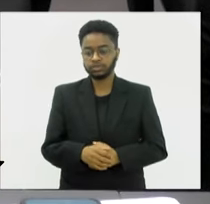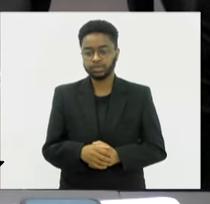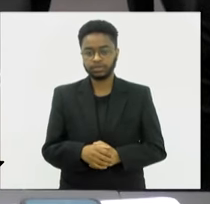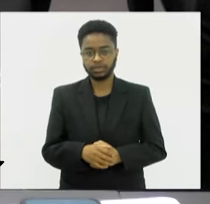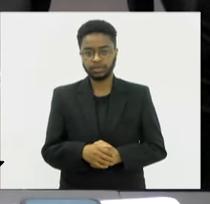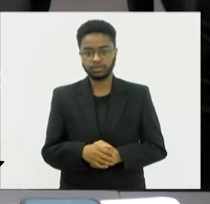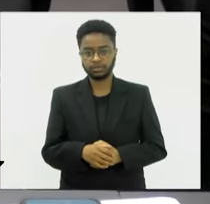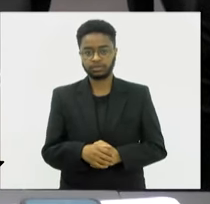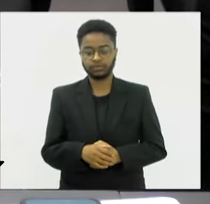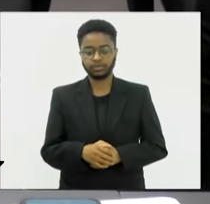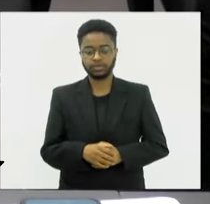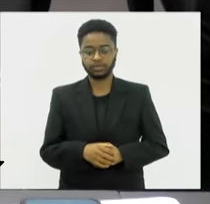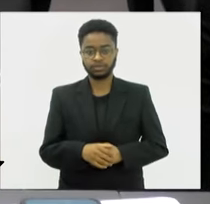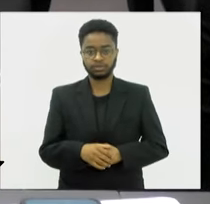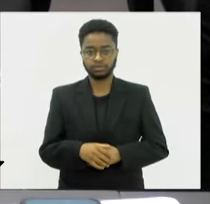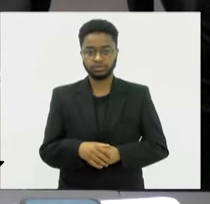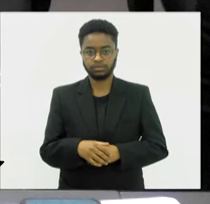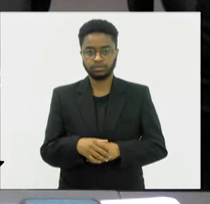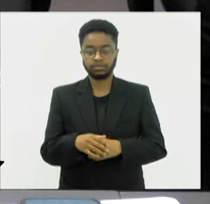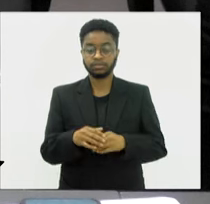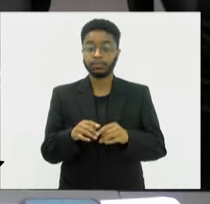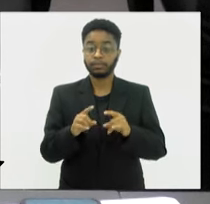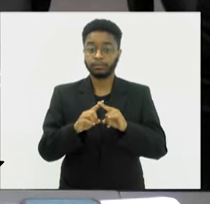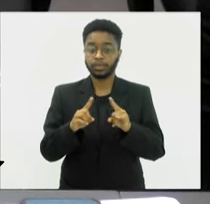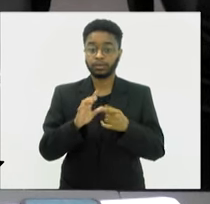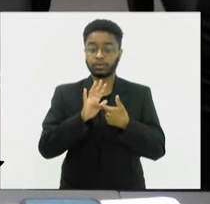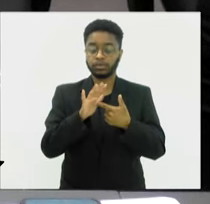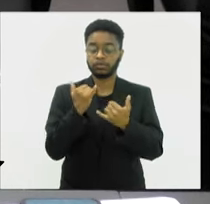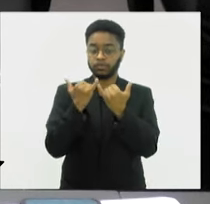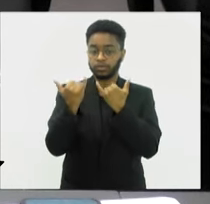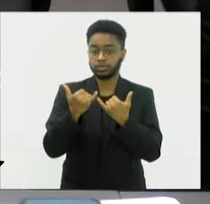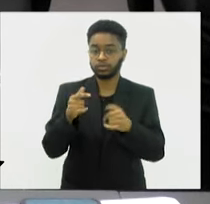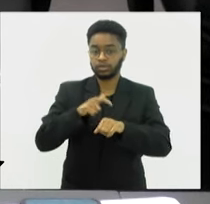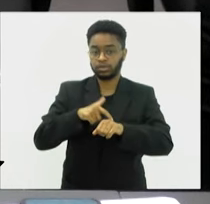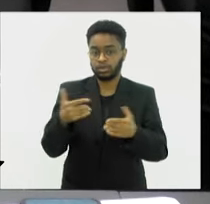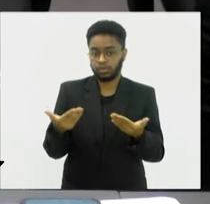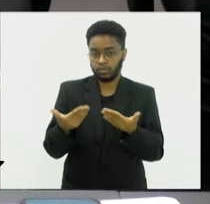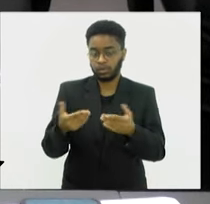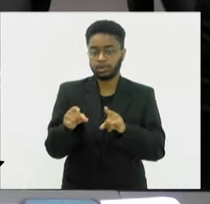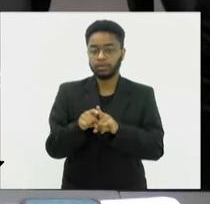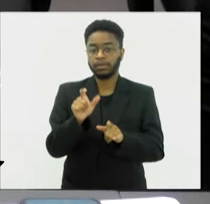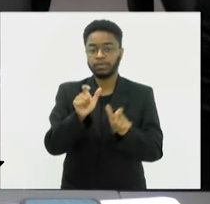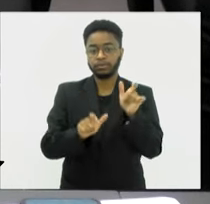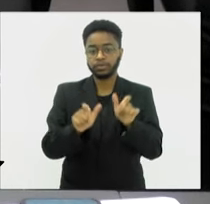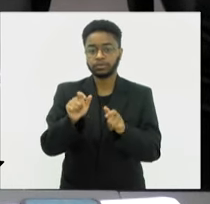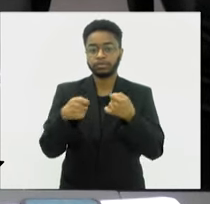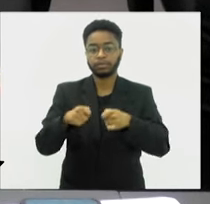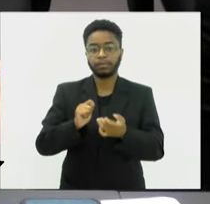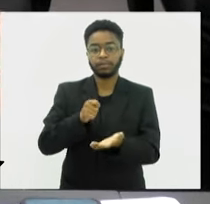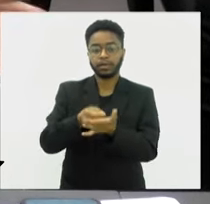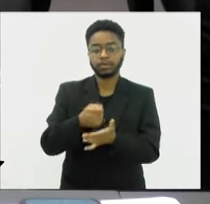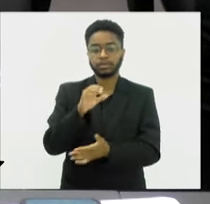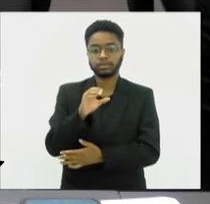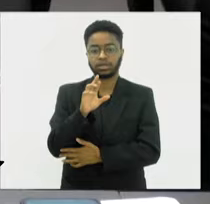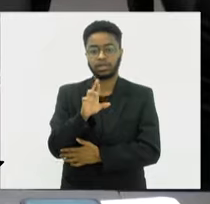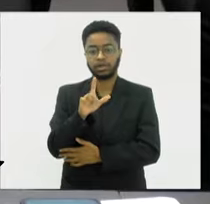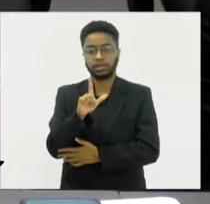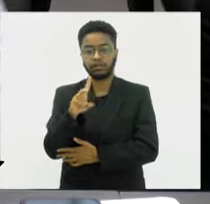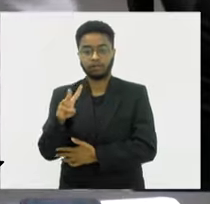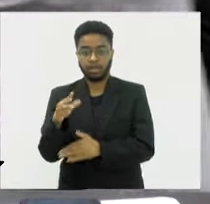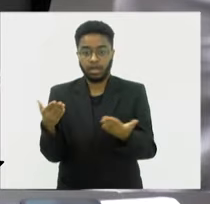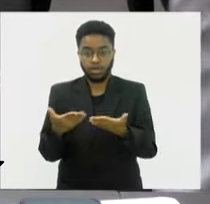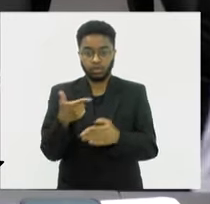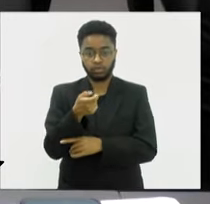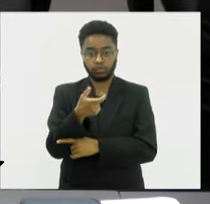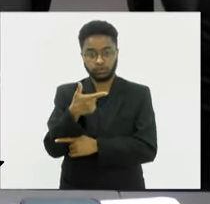grandes reclamações que está aí nos tempos atuais, as pessoas terem que cobrar o CRLV deste ano